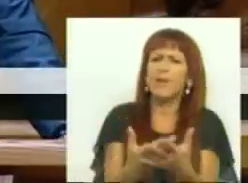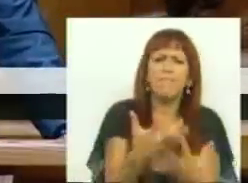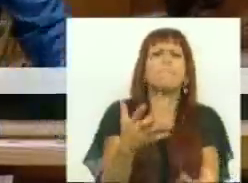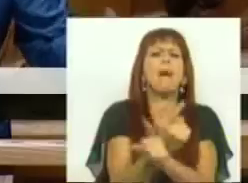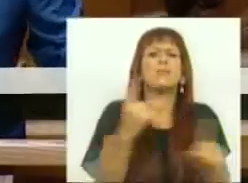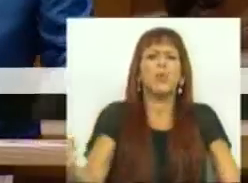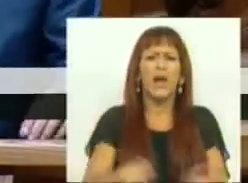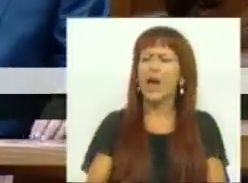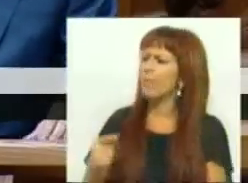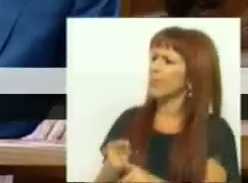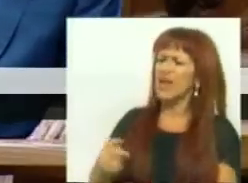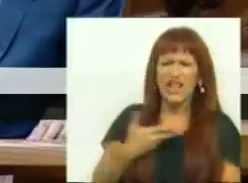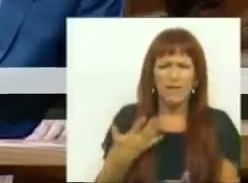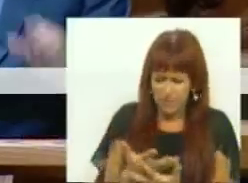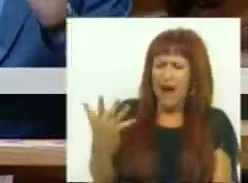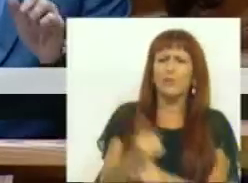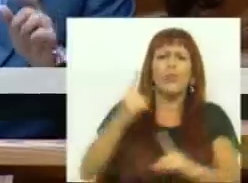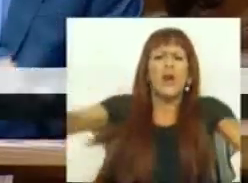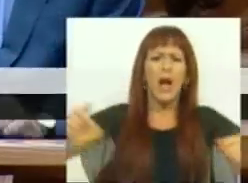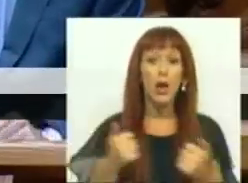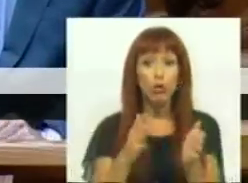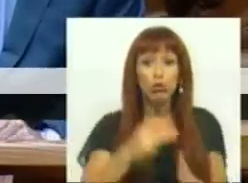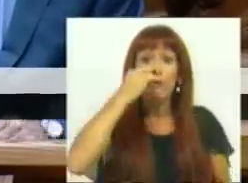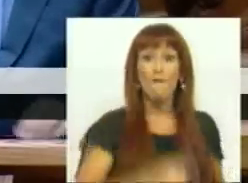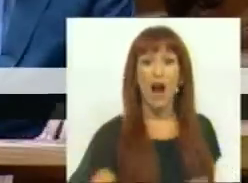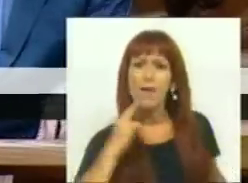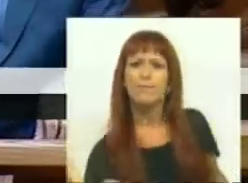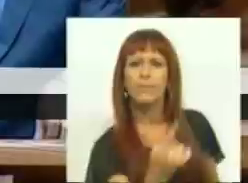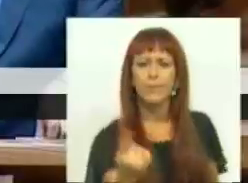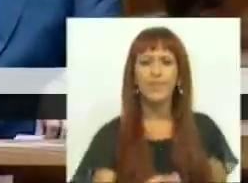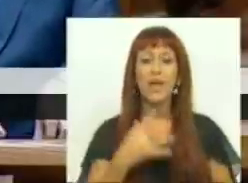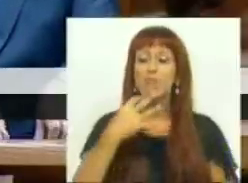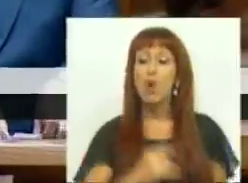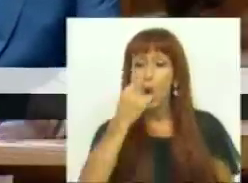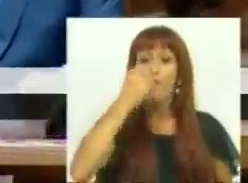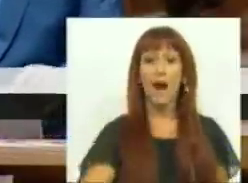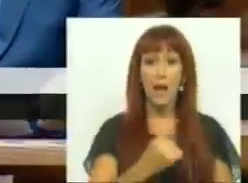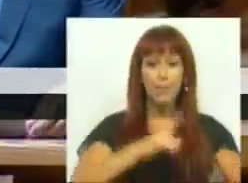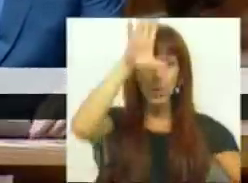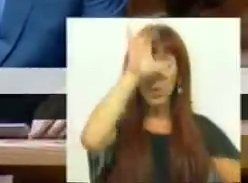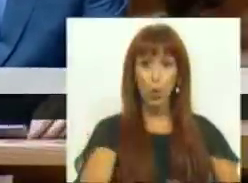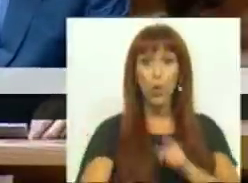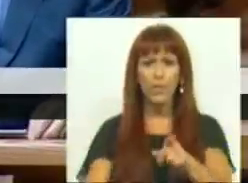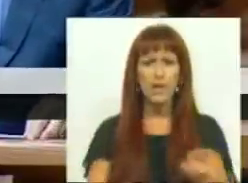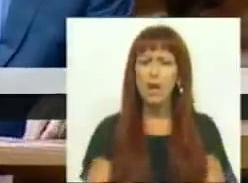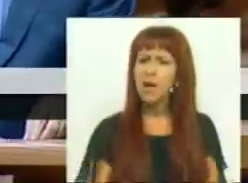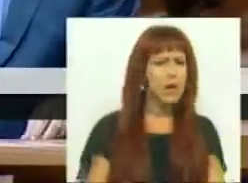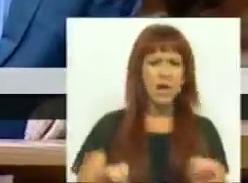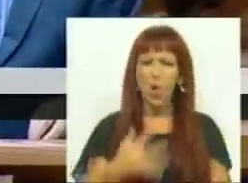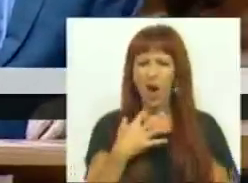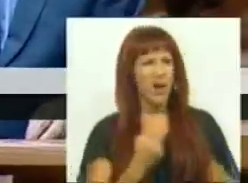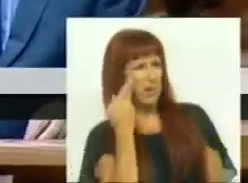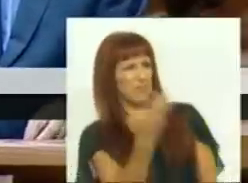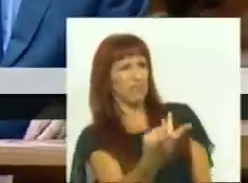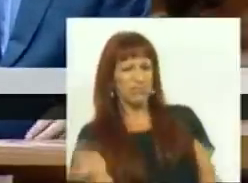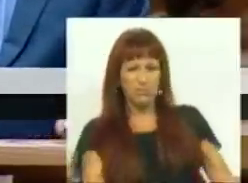pobres? Então porquê é que temos mais dívida? Tudo falhou. E tudo falhou porque este Governo não tem